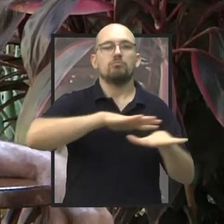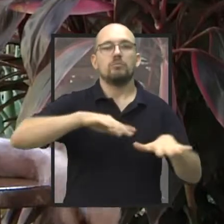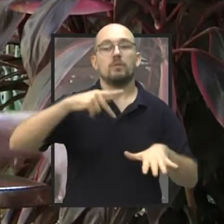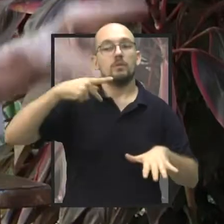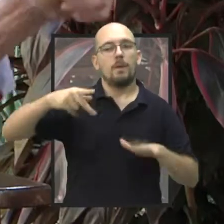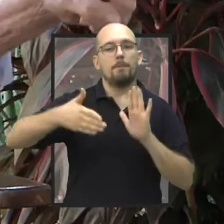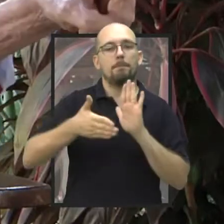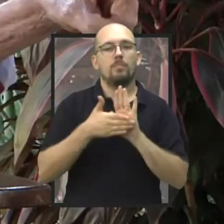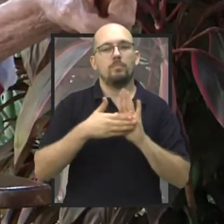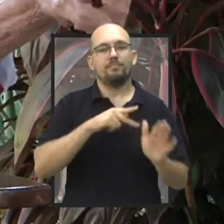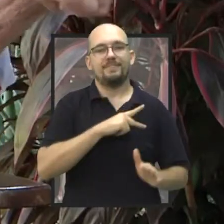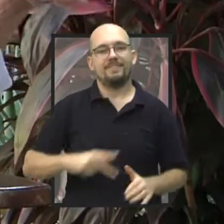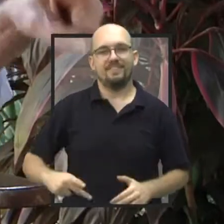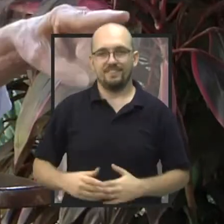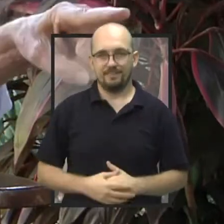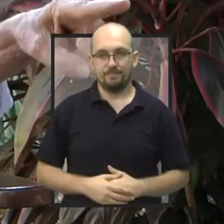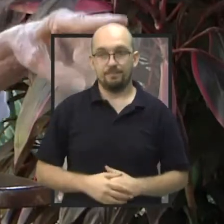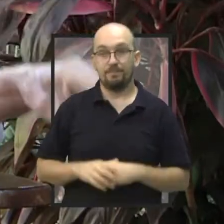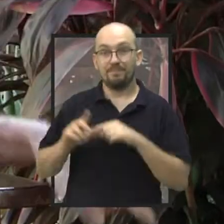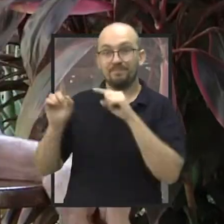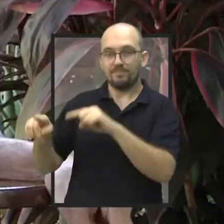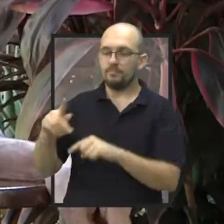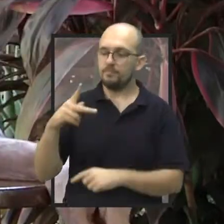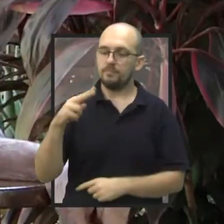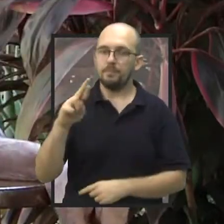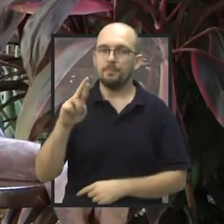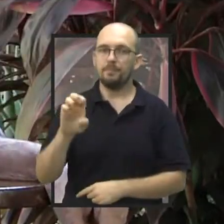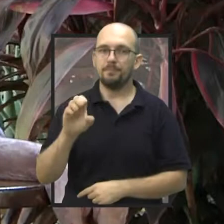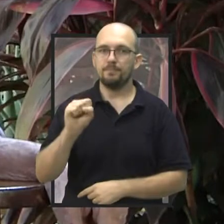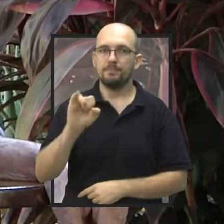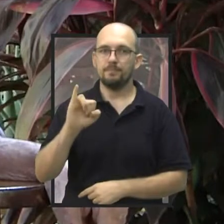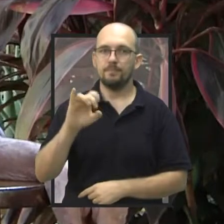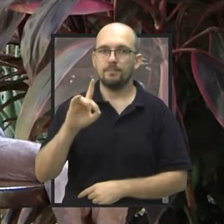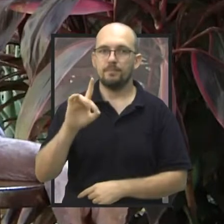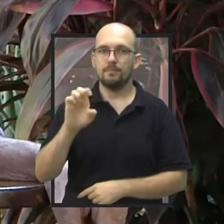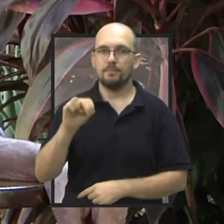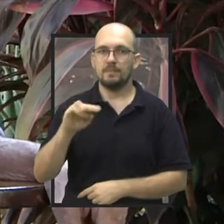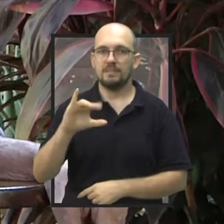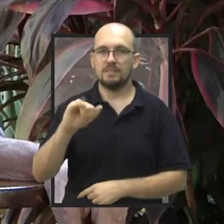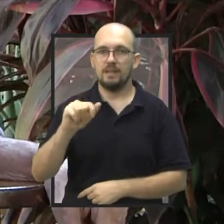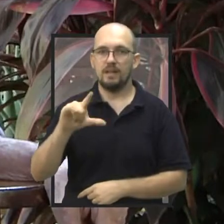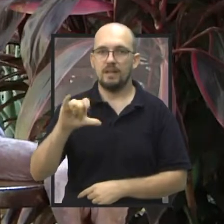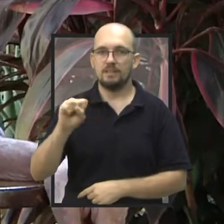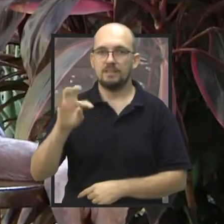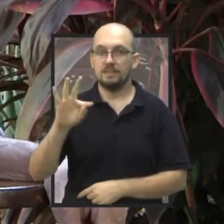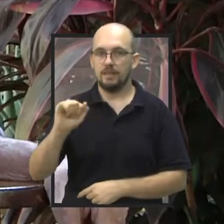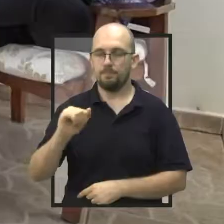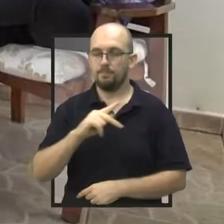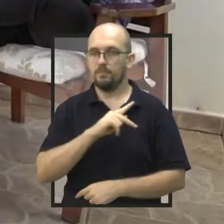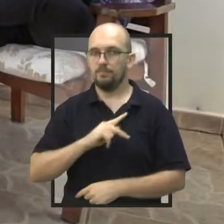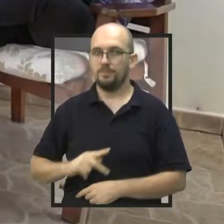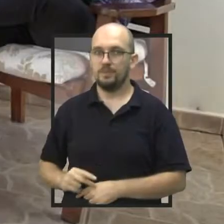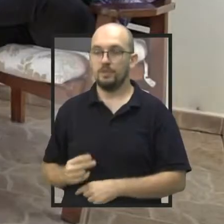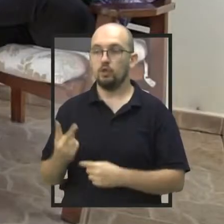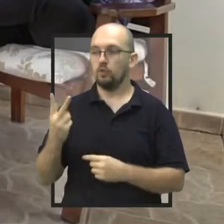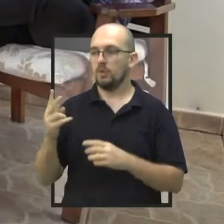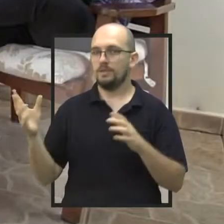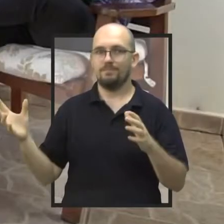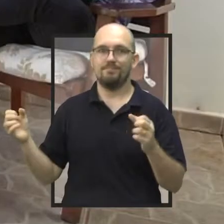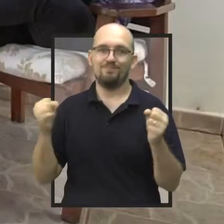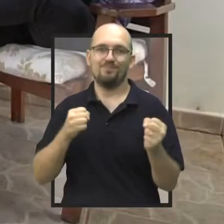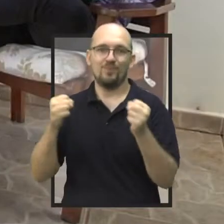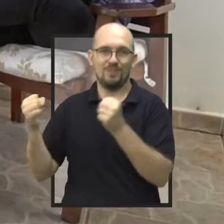presidente. Já no regime presidencialista, o presidente reúne os dois poderes, tanto o